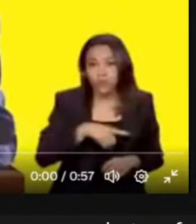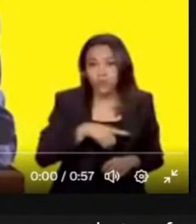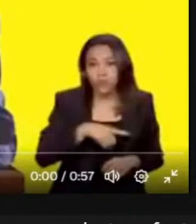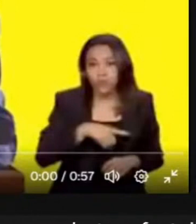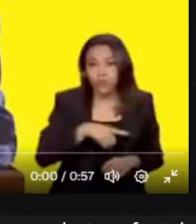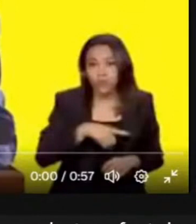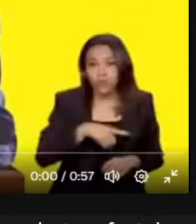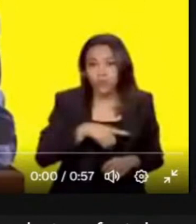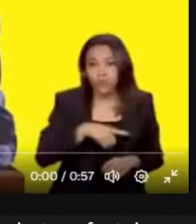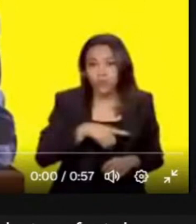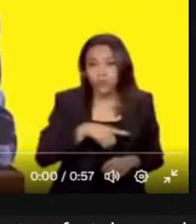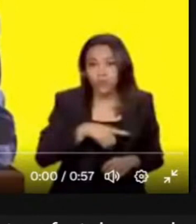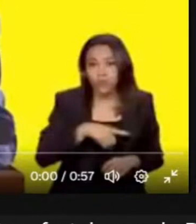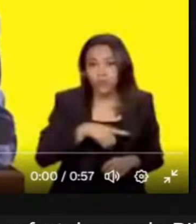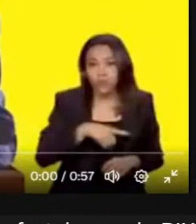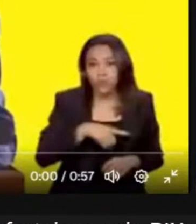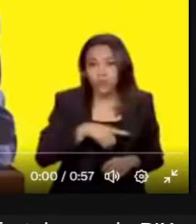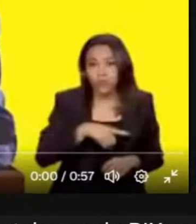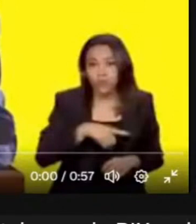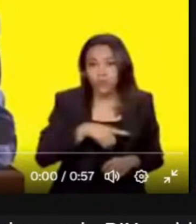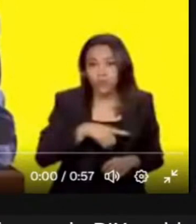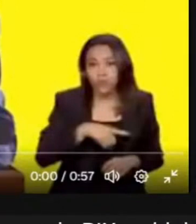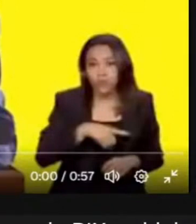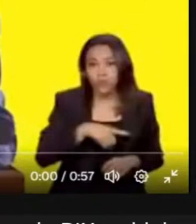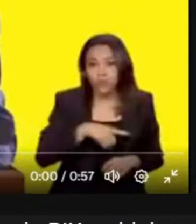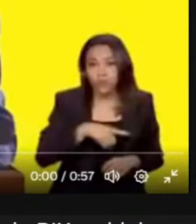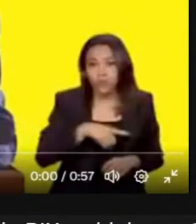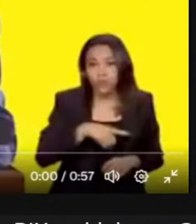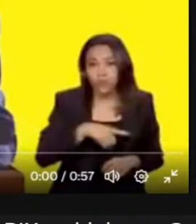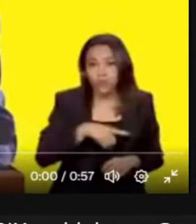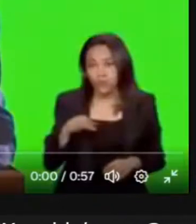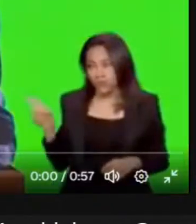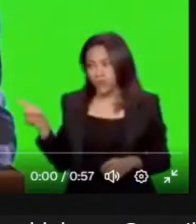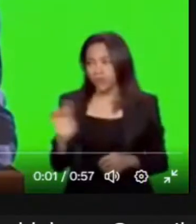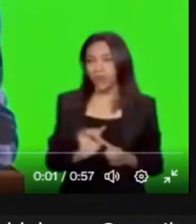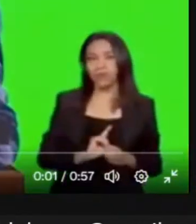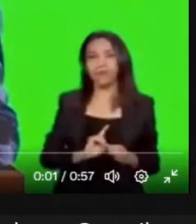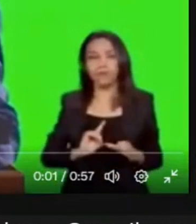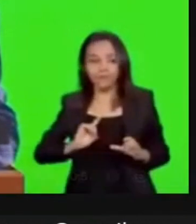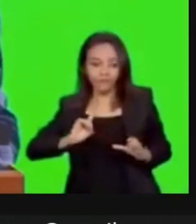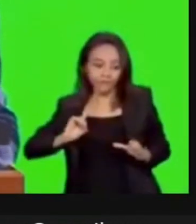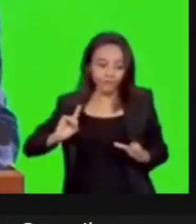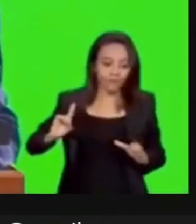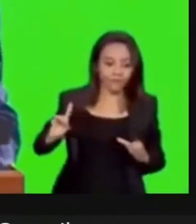alguém no público fala Alckmin observa observa presta atenção nisso